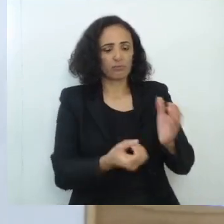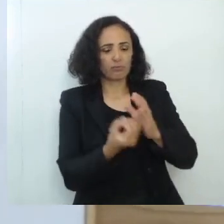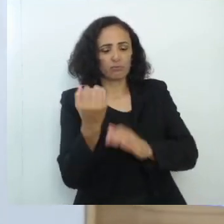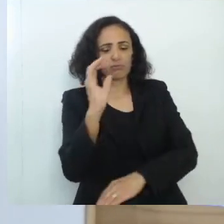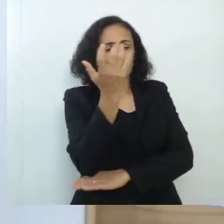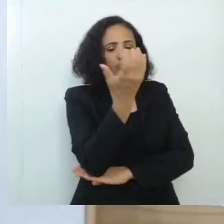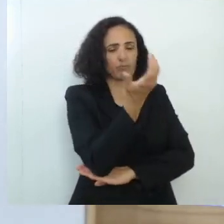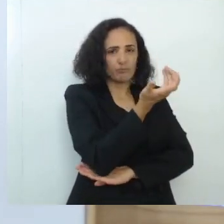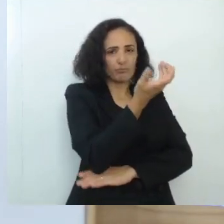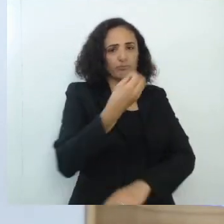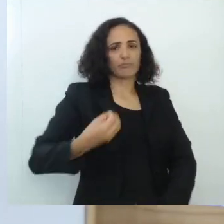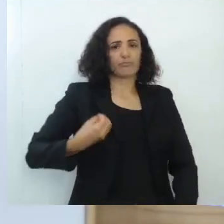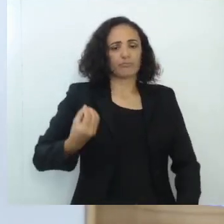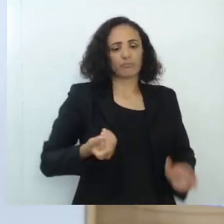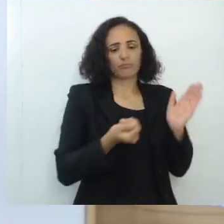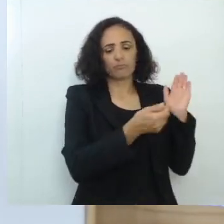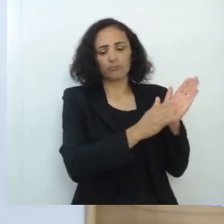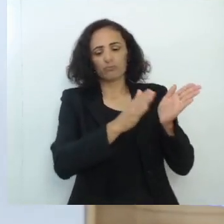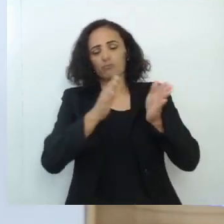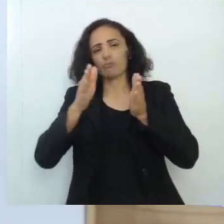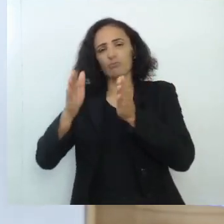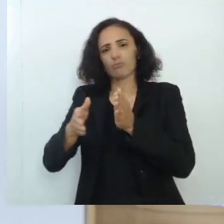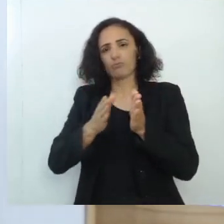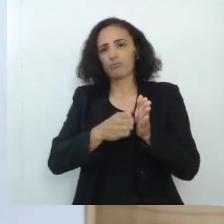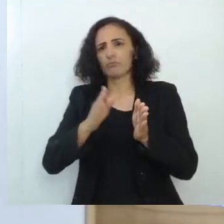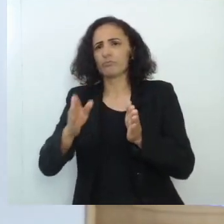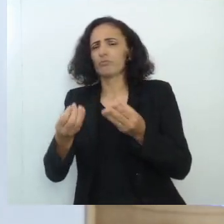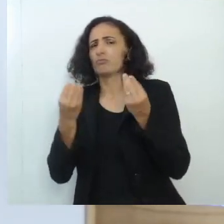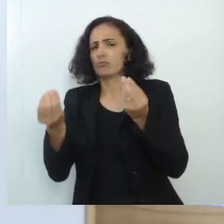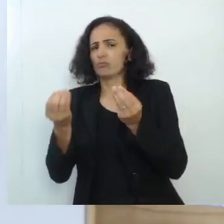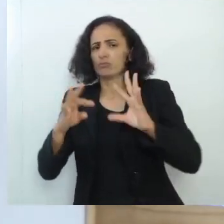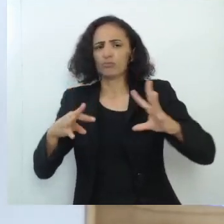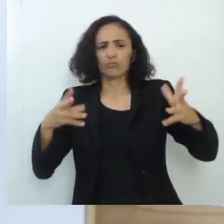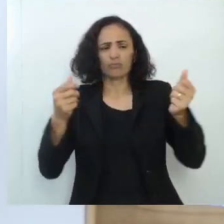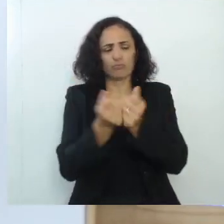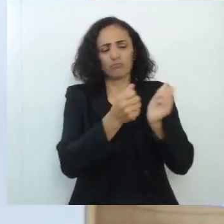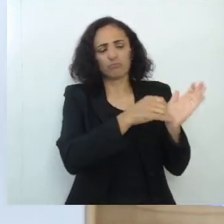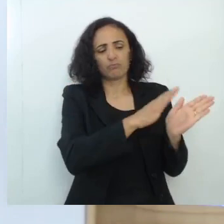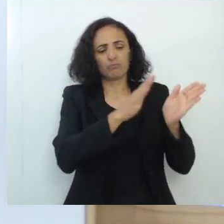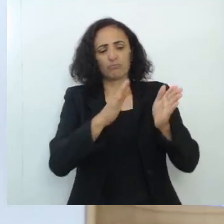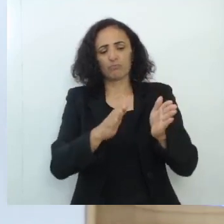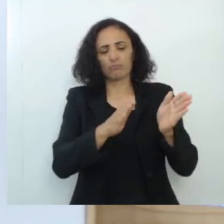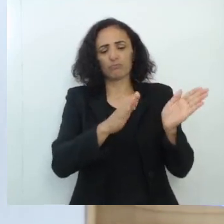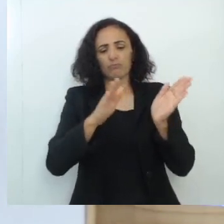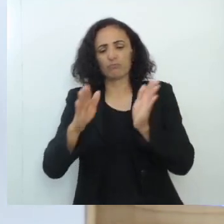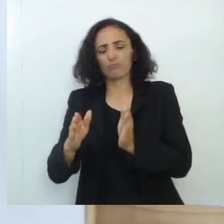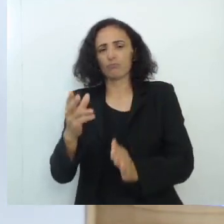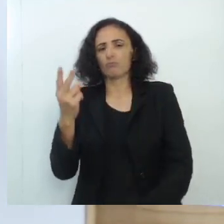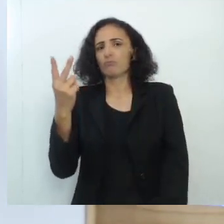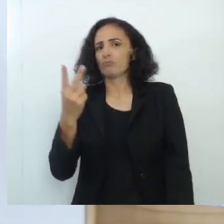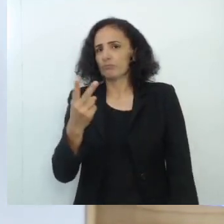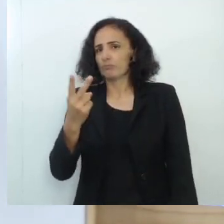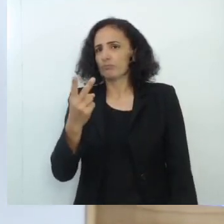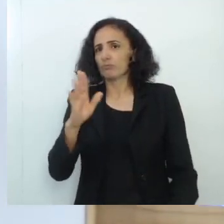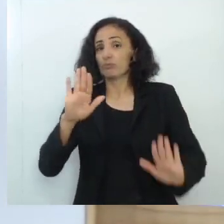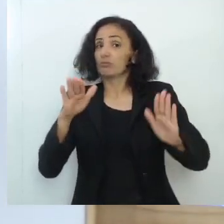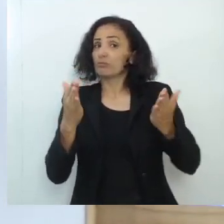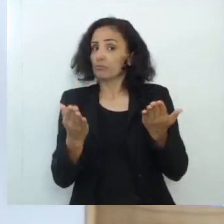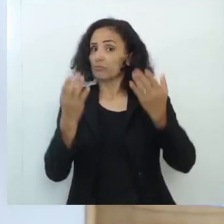momento da vida é diploide. Ah, Andrei, toda planta tem esses dois momentos? Toda planta tem. Agora, qual é a